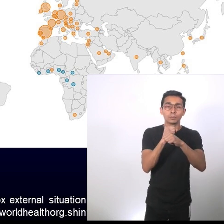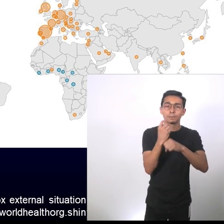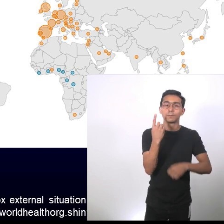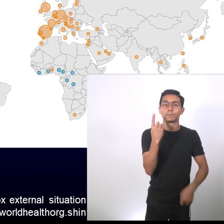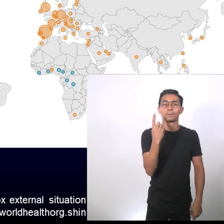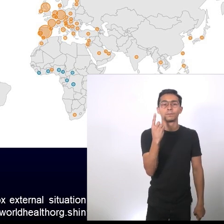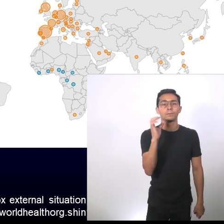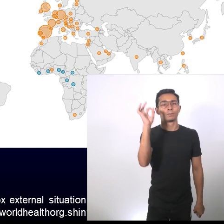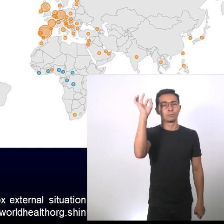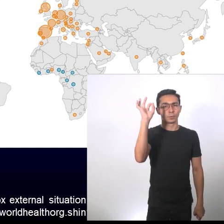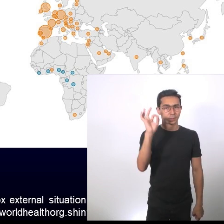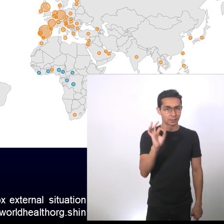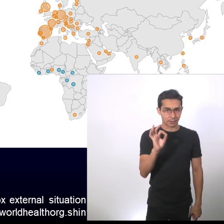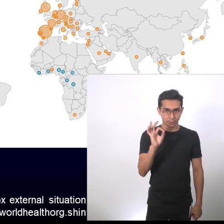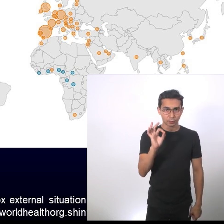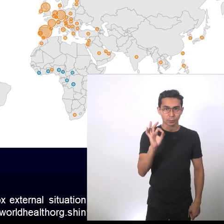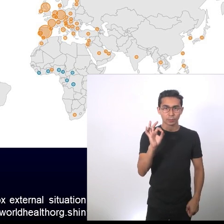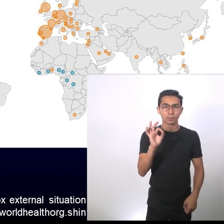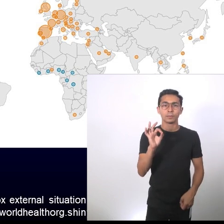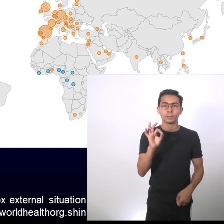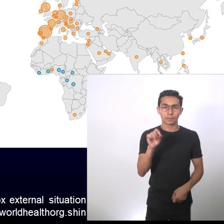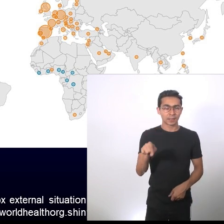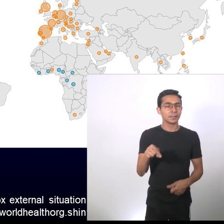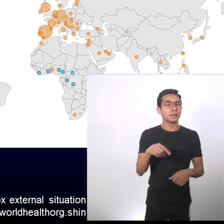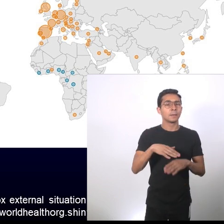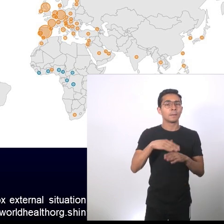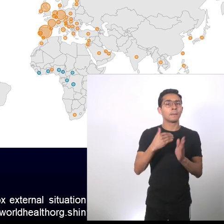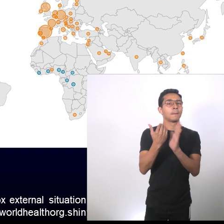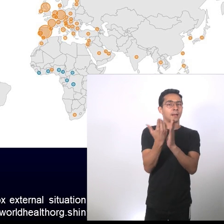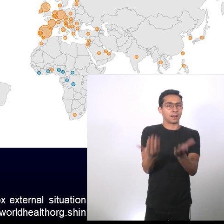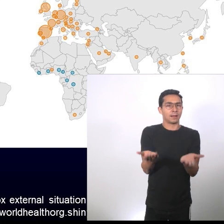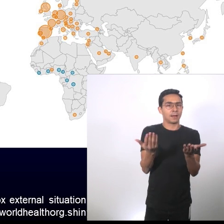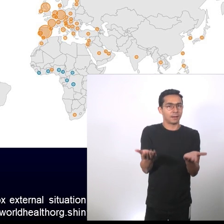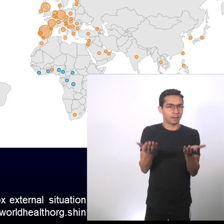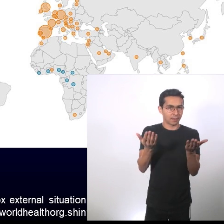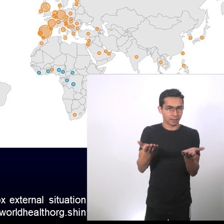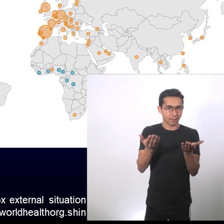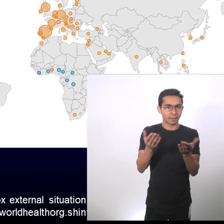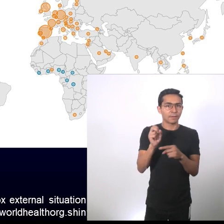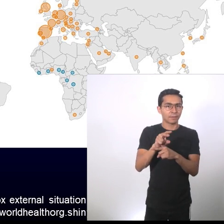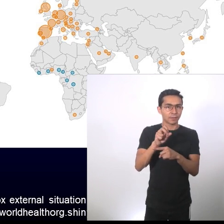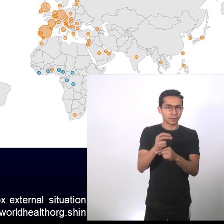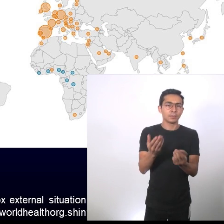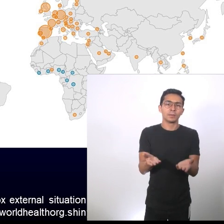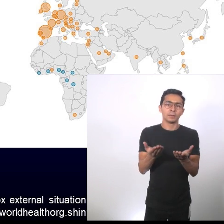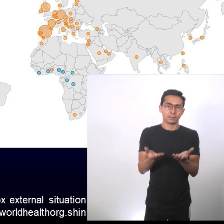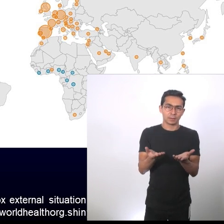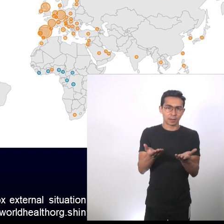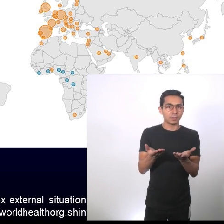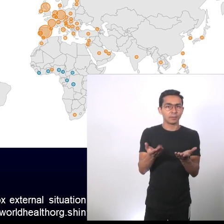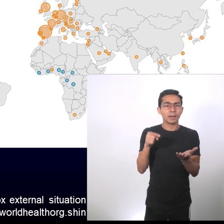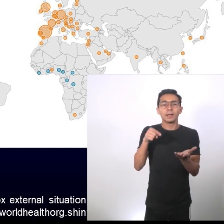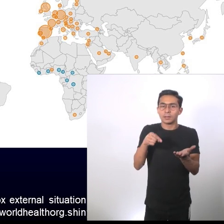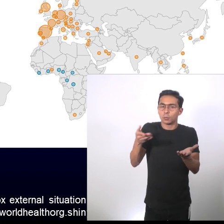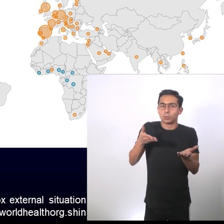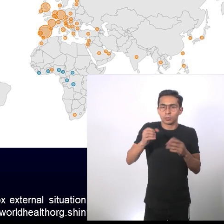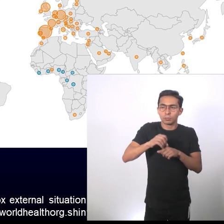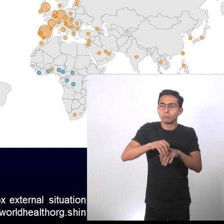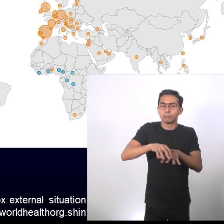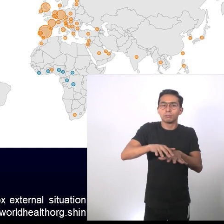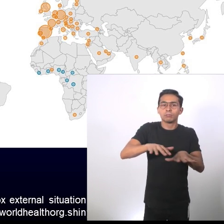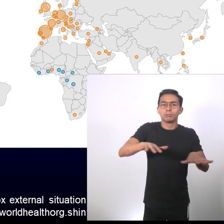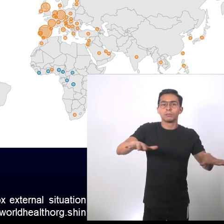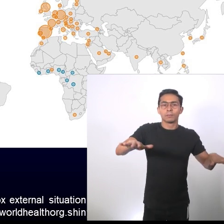versão menos agressiva, que é, vamos dizer, a que circula nesse momento, através de suas sublinhagens,